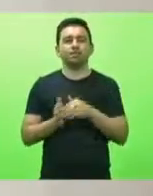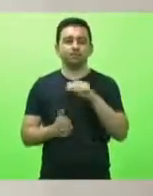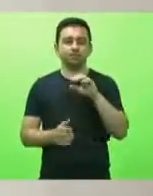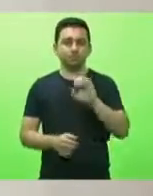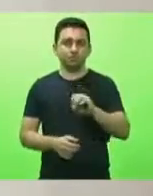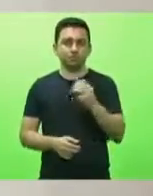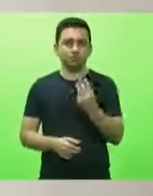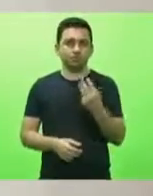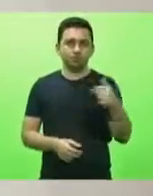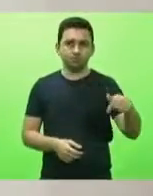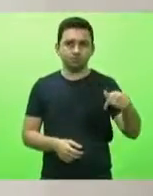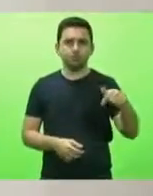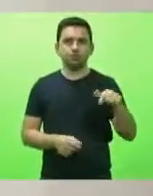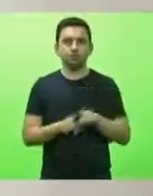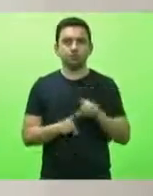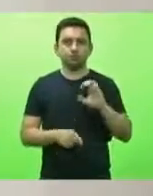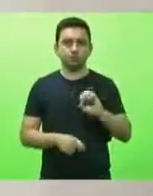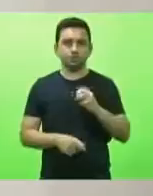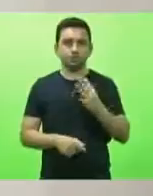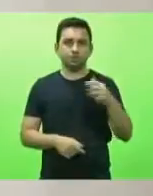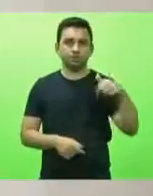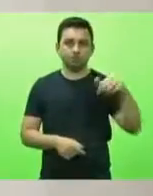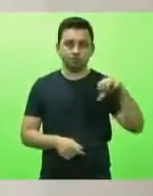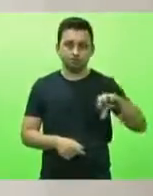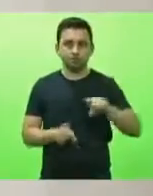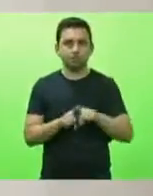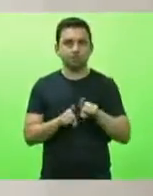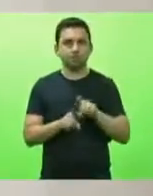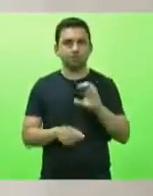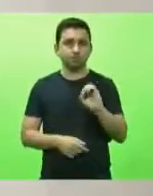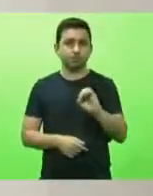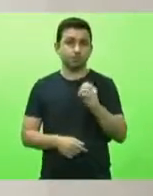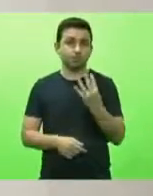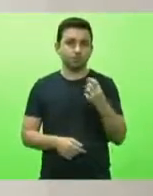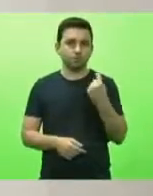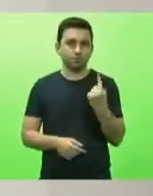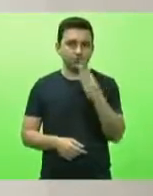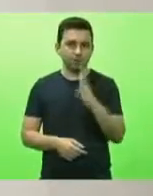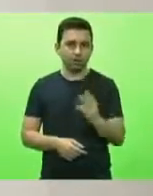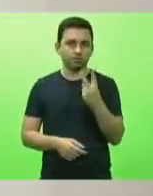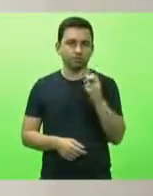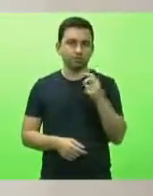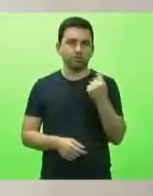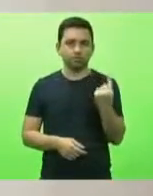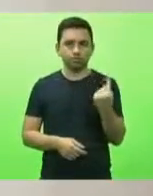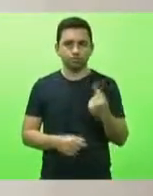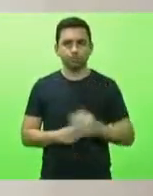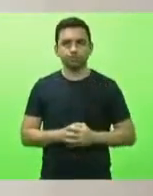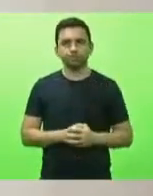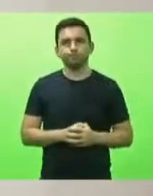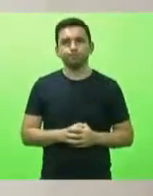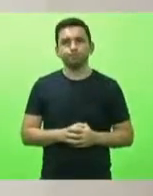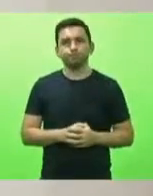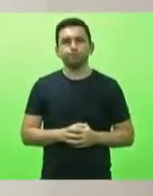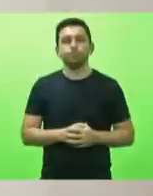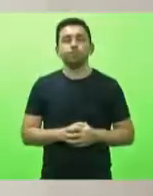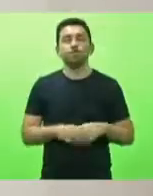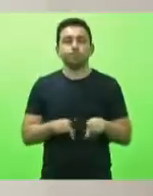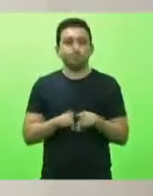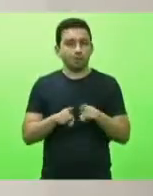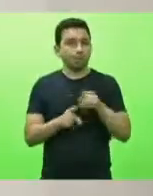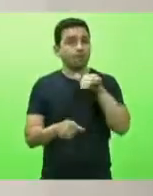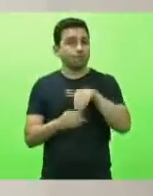037, 039 e 041/2021. Foi submetido à votação